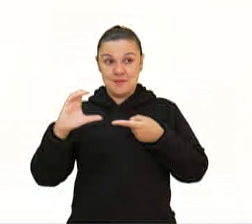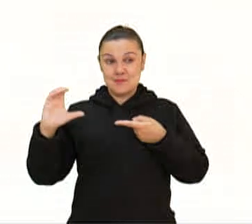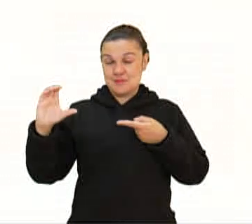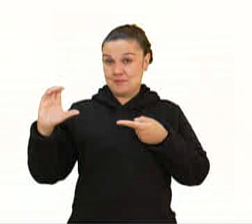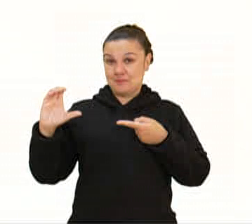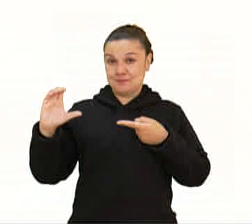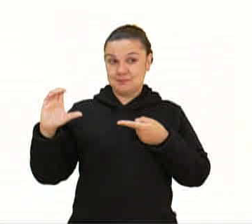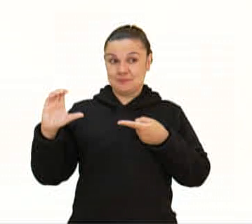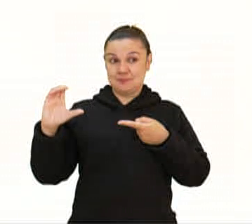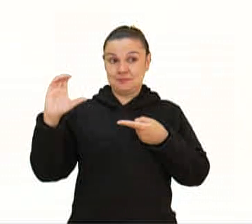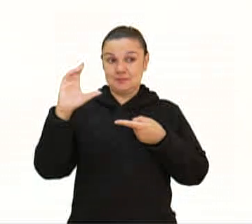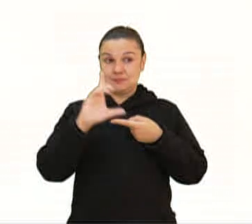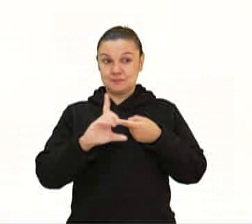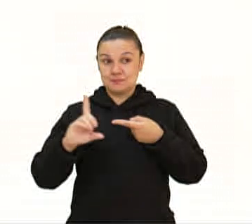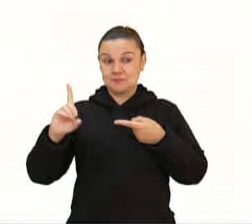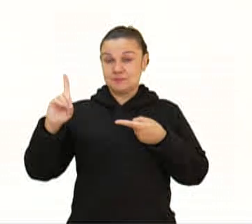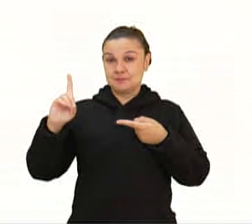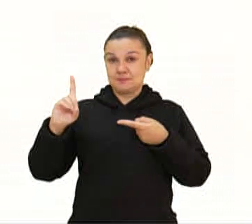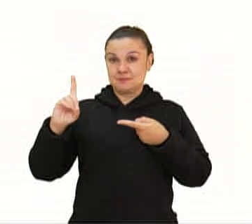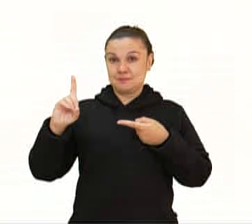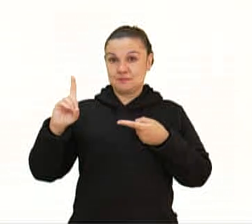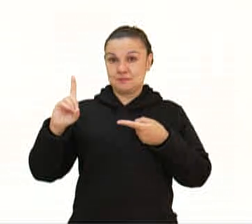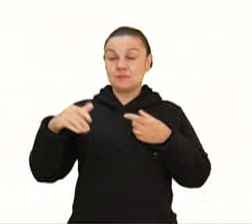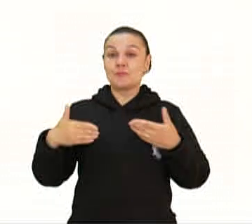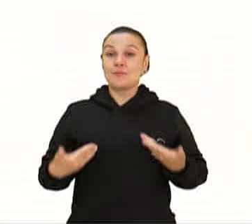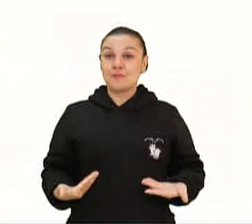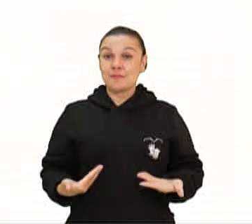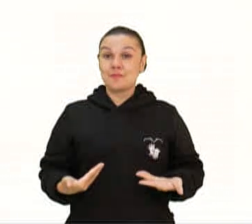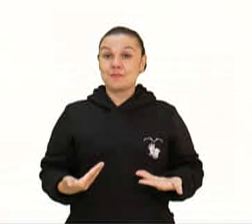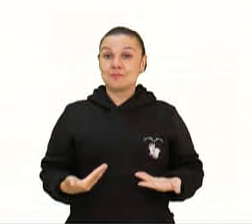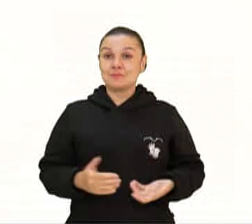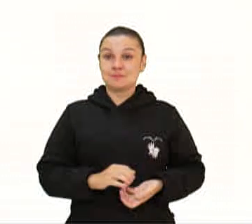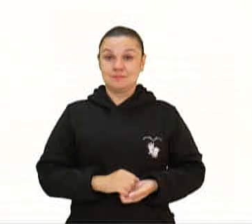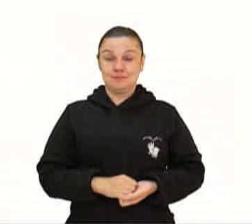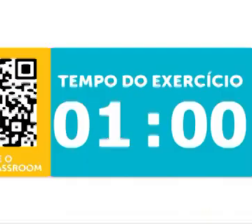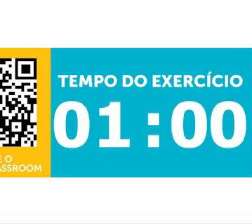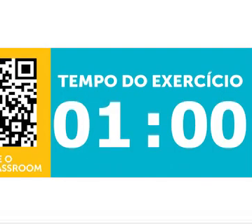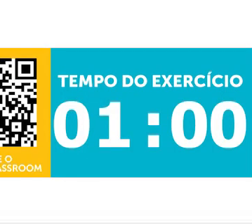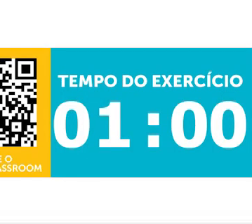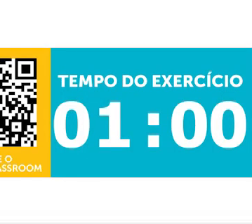ungulígrado, C, digitígrado ou D, plantígrado?